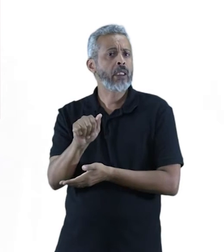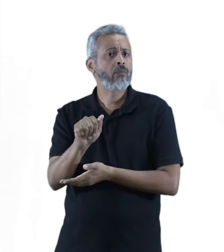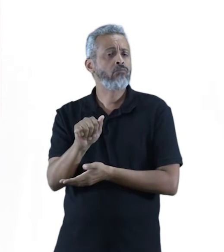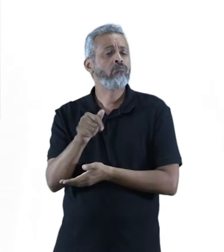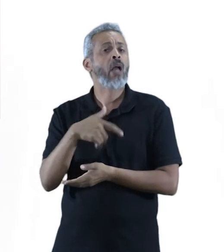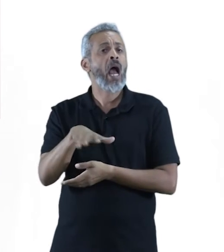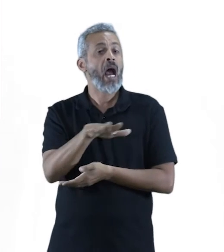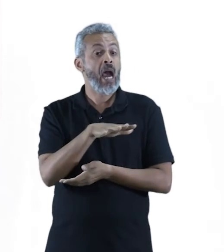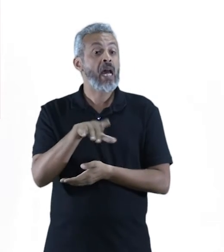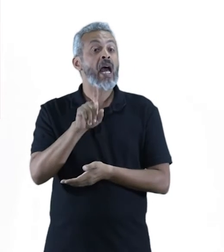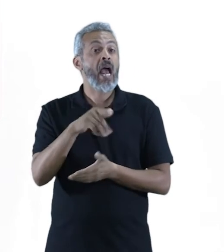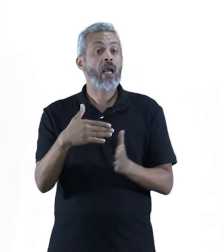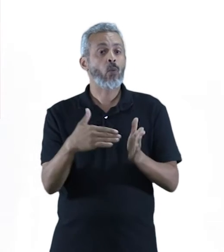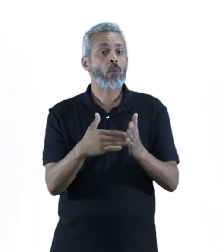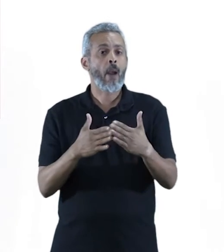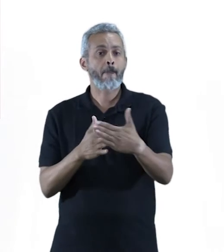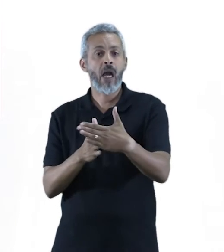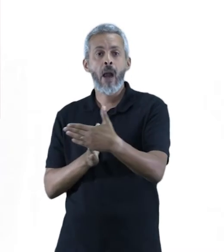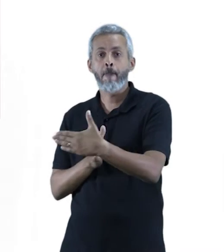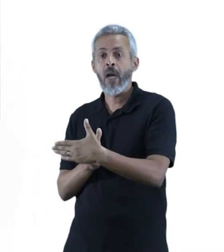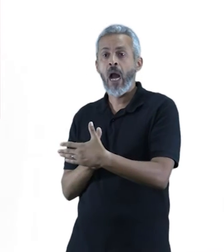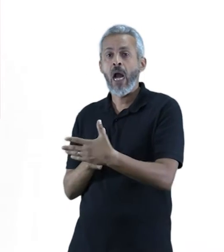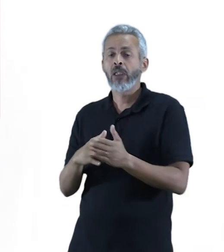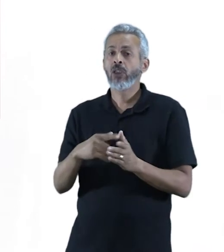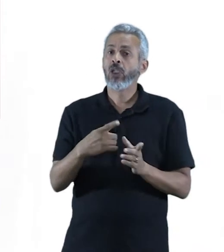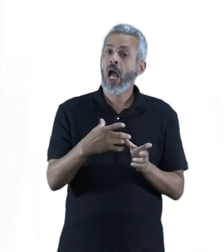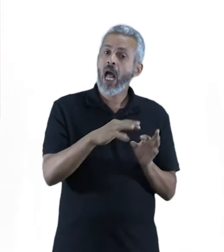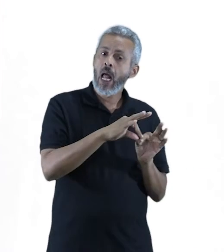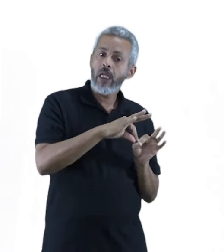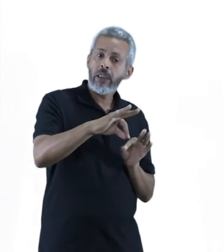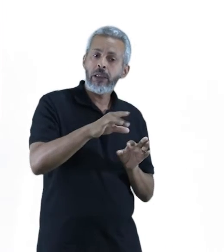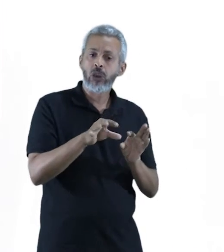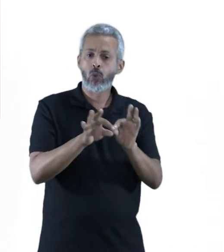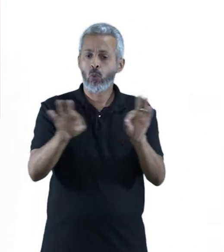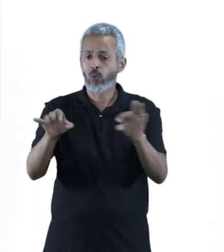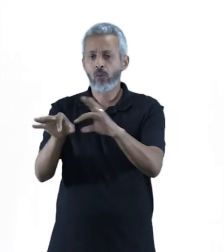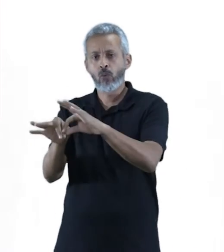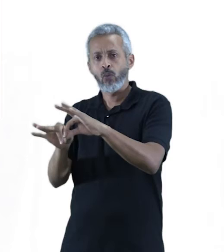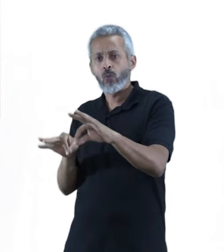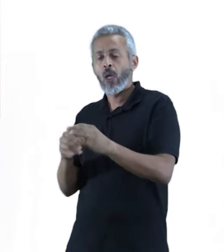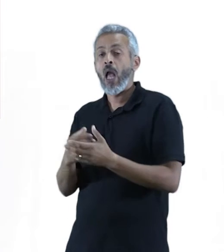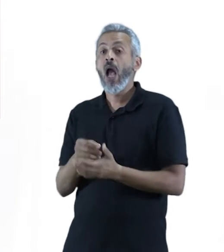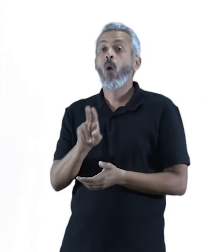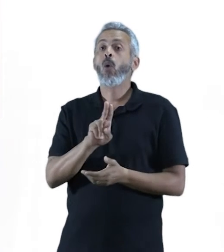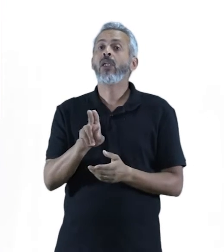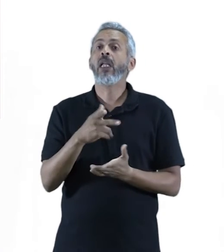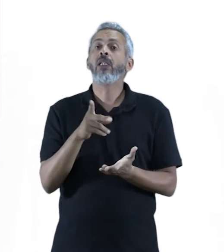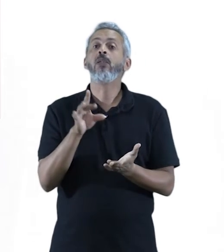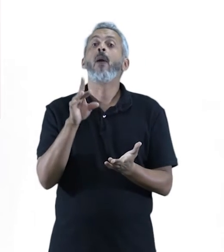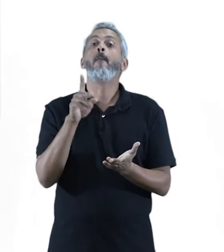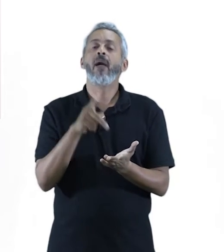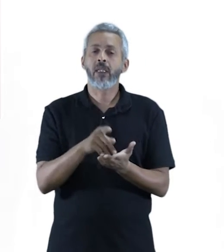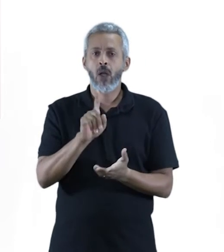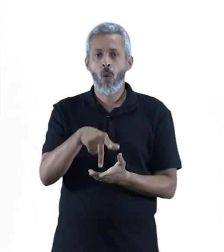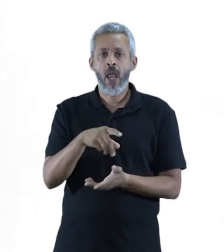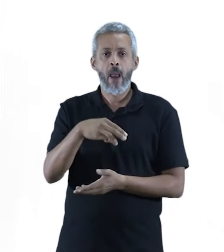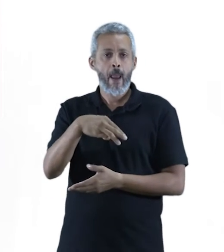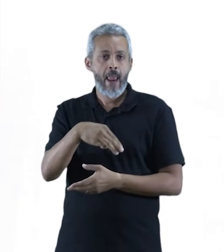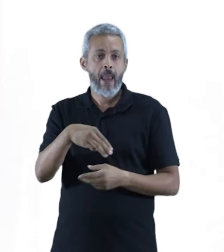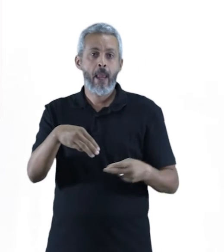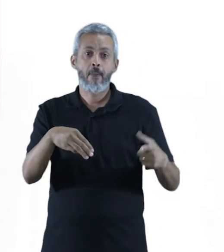Área é a região delimitada pela linha poligonal da figura. A unidade padrão é um metro